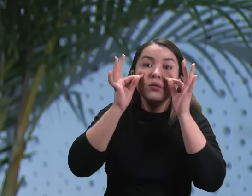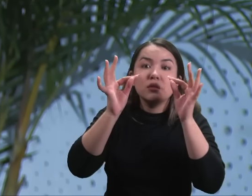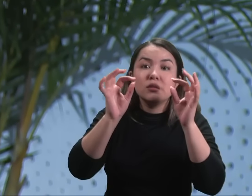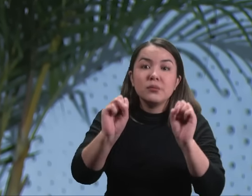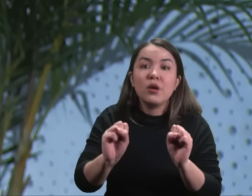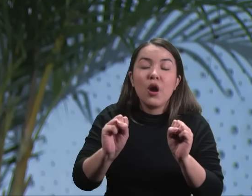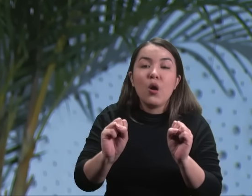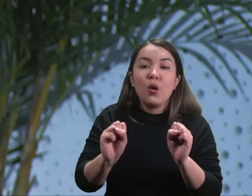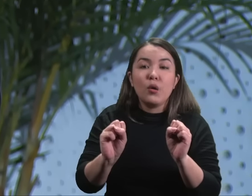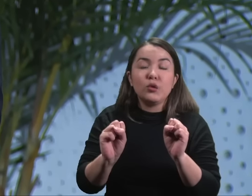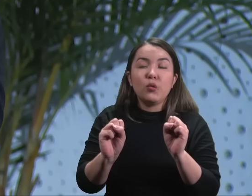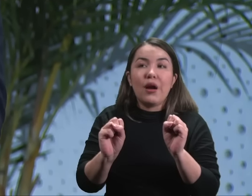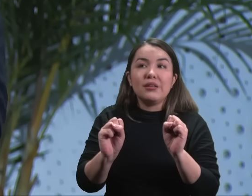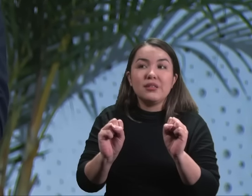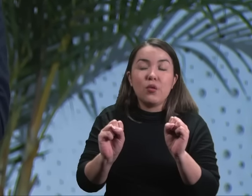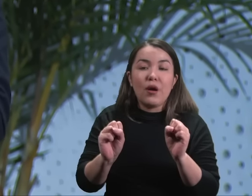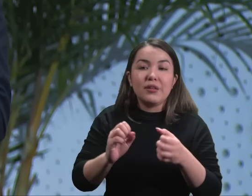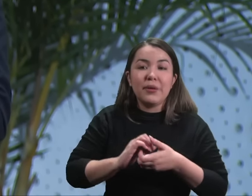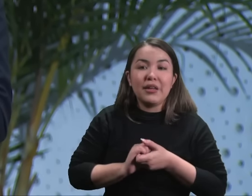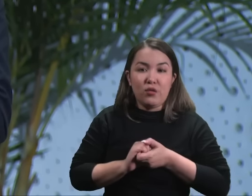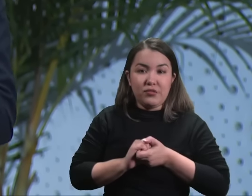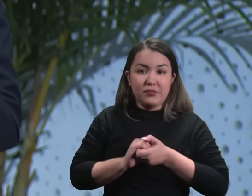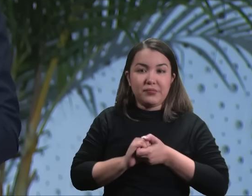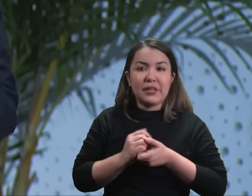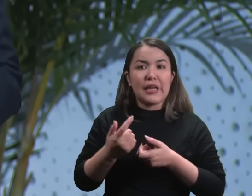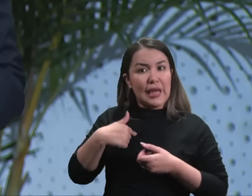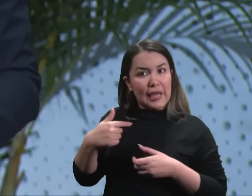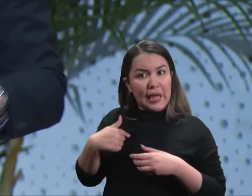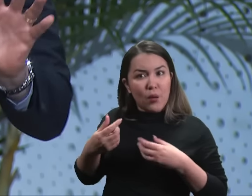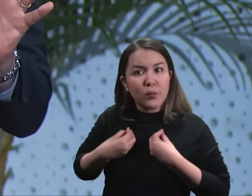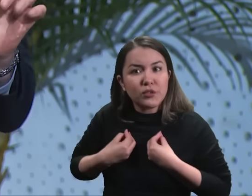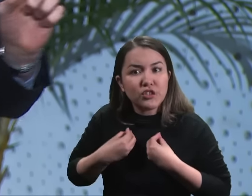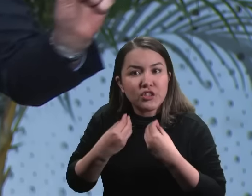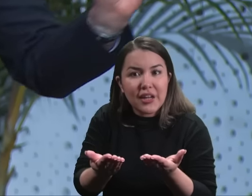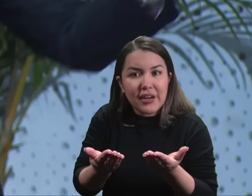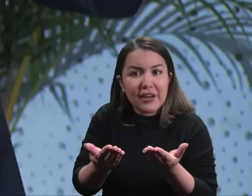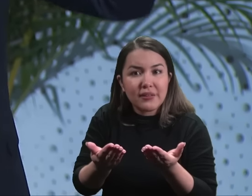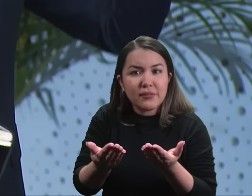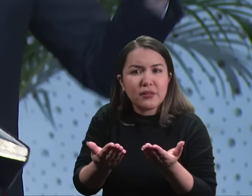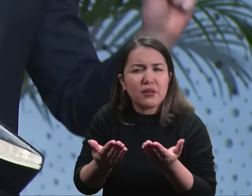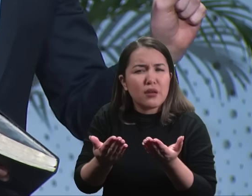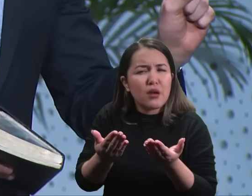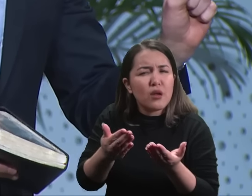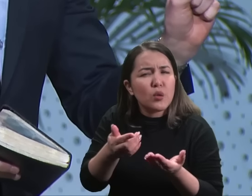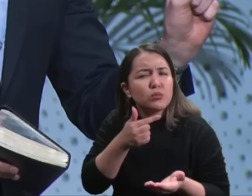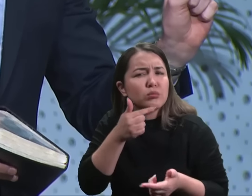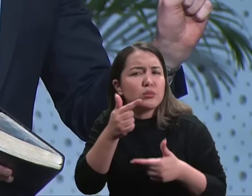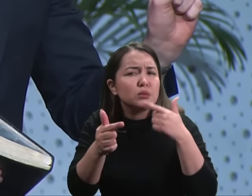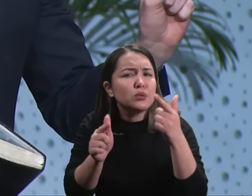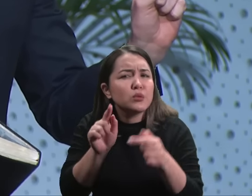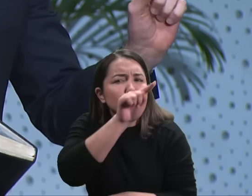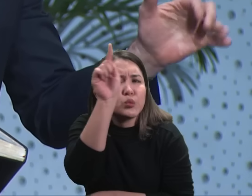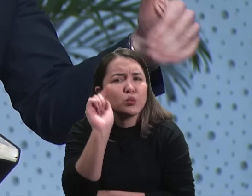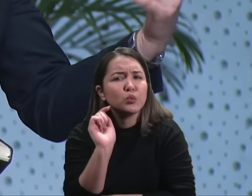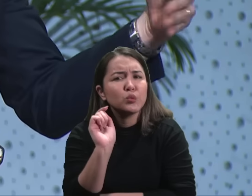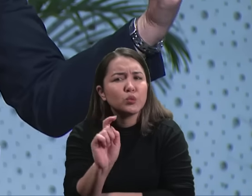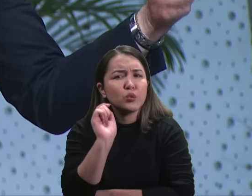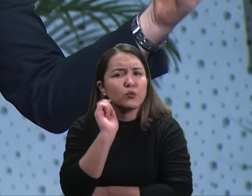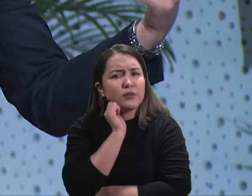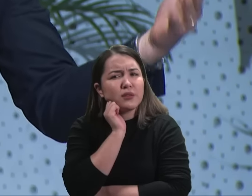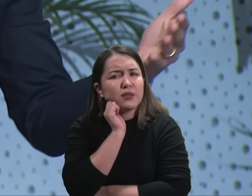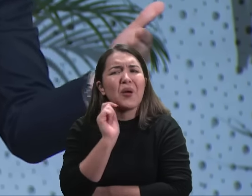testemunho que eu te darei bom Por enquanto fica um ponto de interrogação aqui que